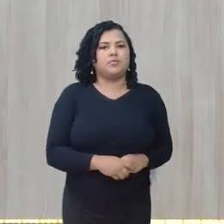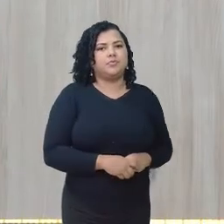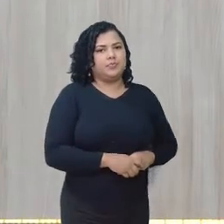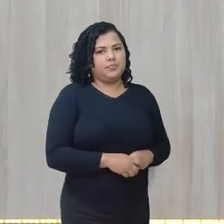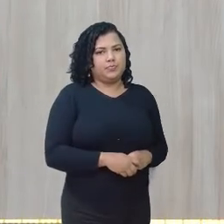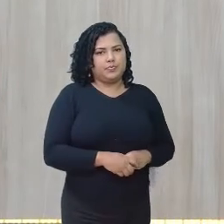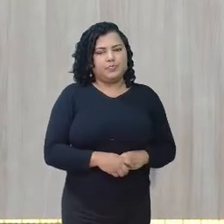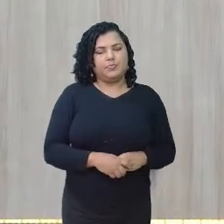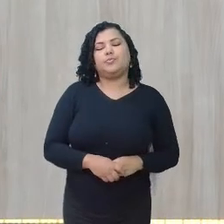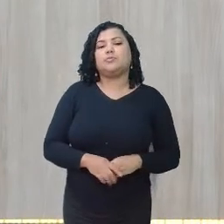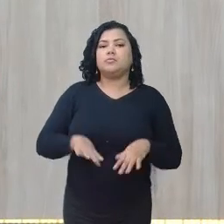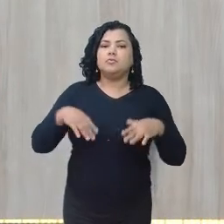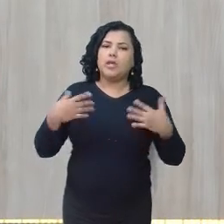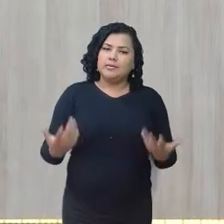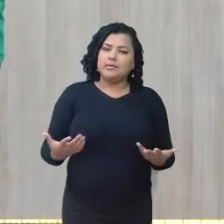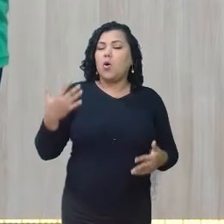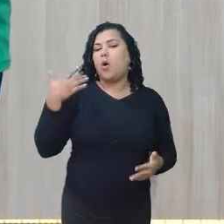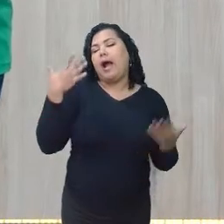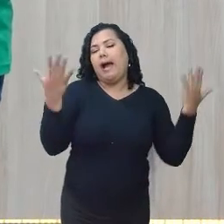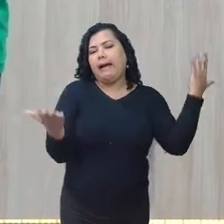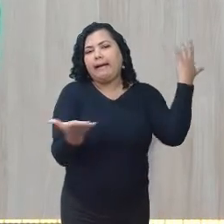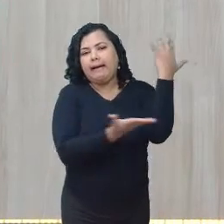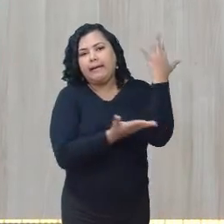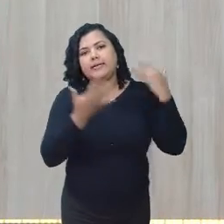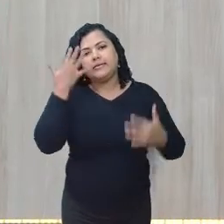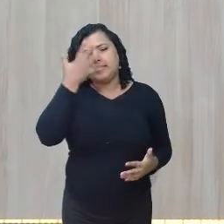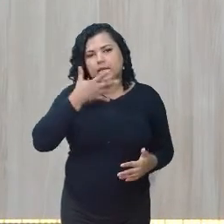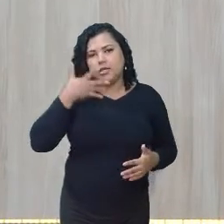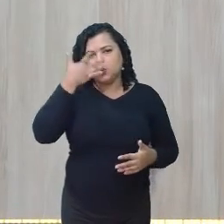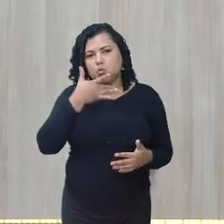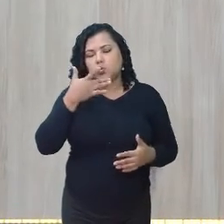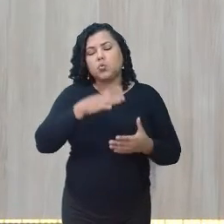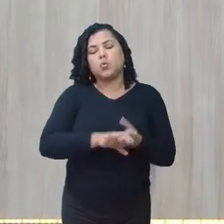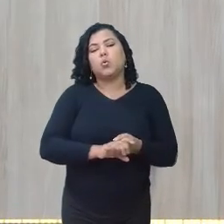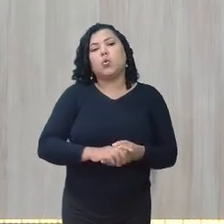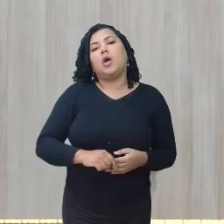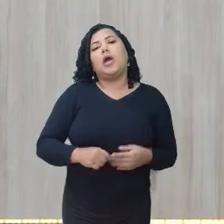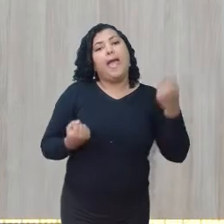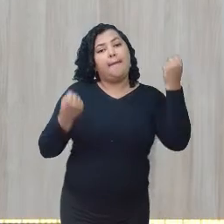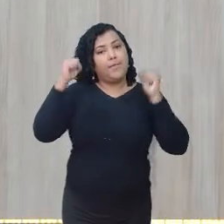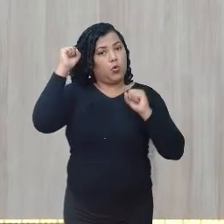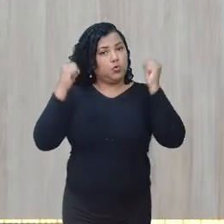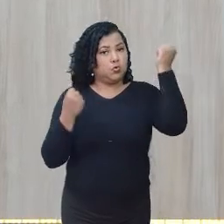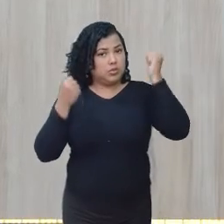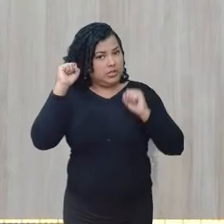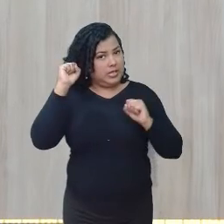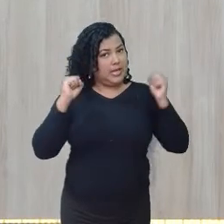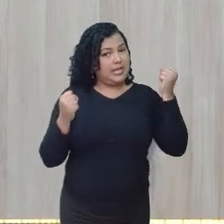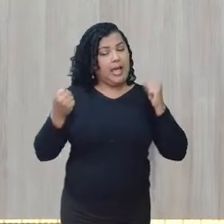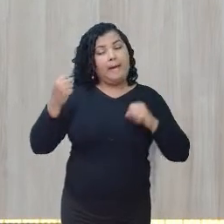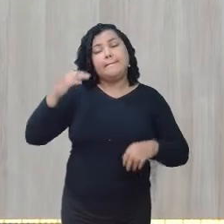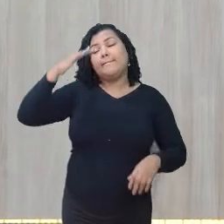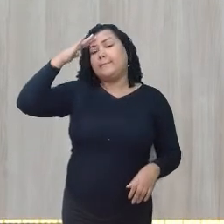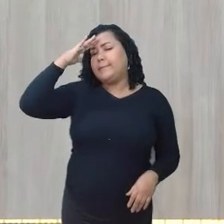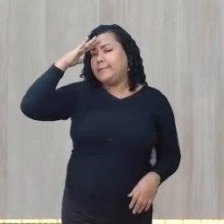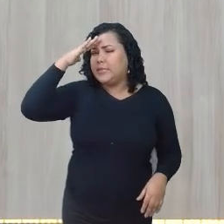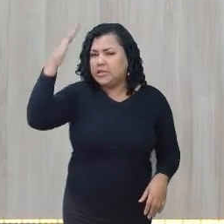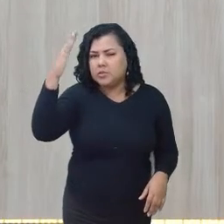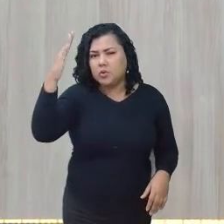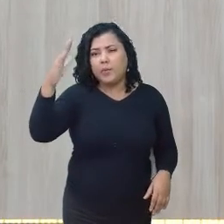a cana-de-açúcar ela será produzida principalmente, né, pelo menos a início, né,